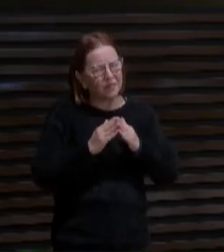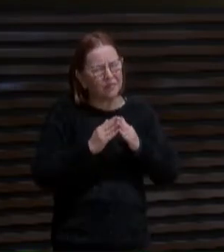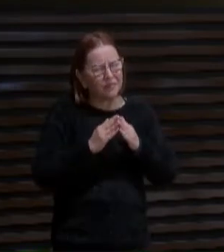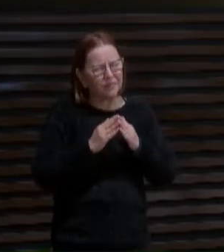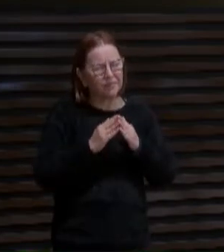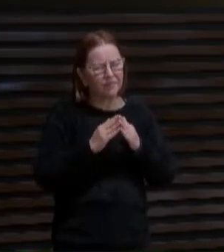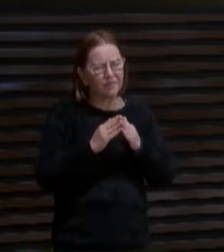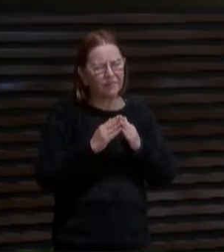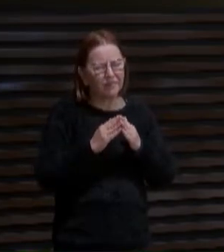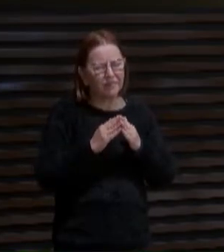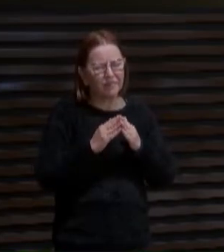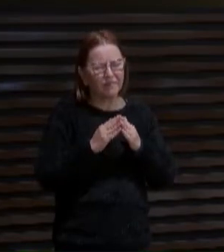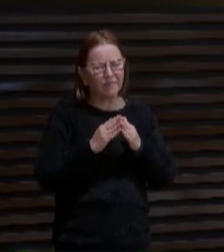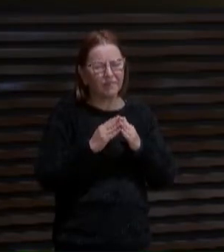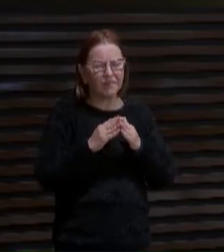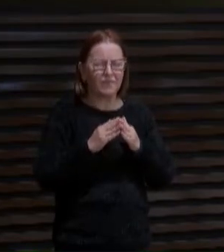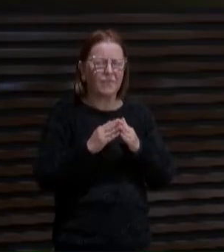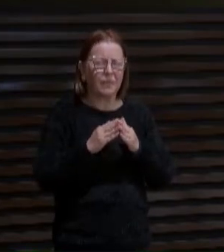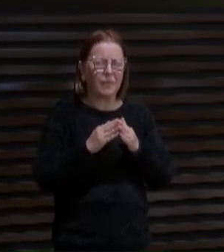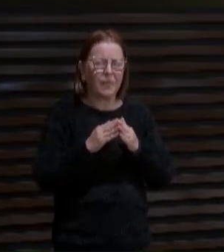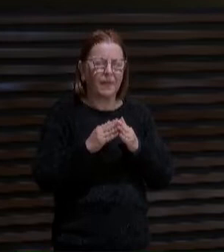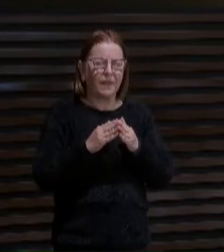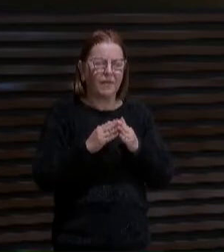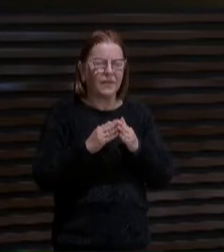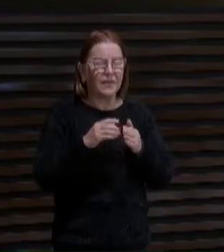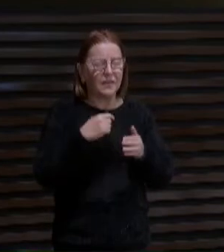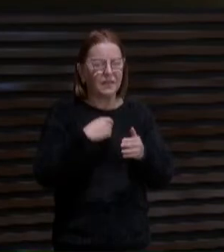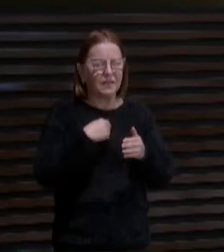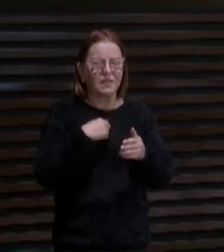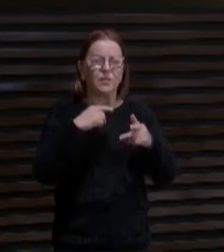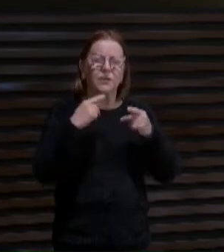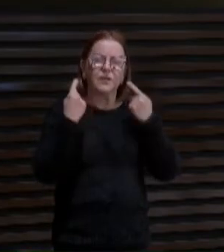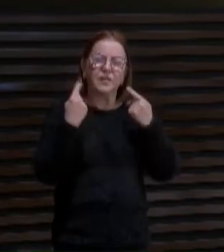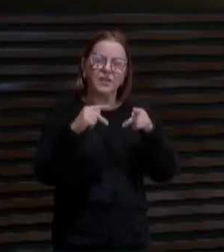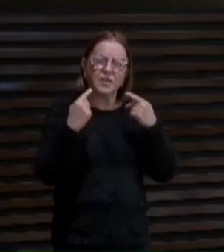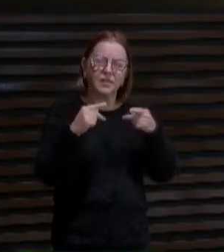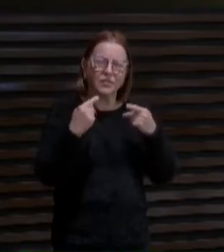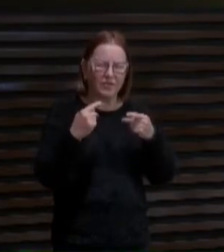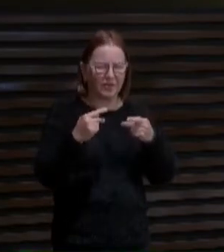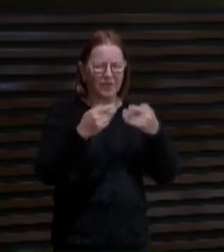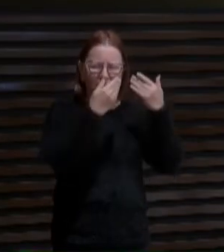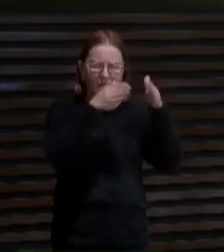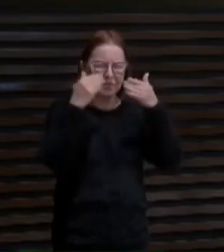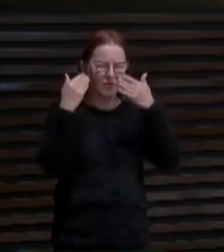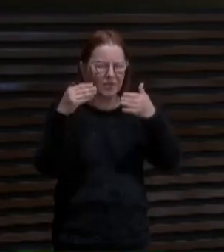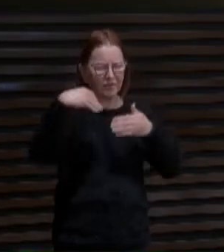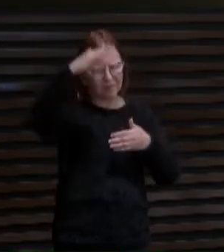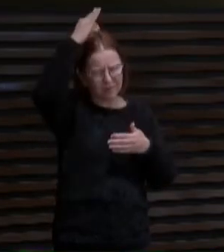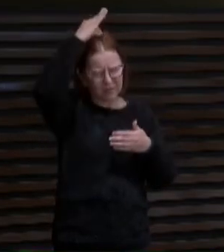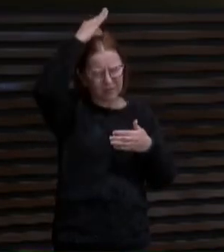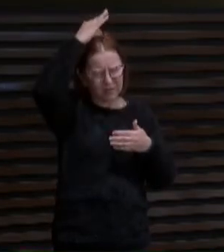olhos espirituais de cada um de nós para que possamos compreender além da letra Fala conosco nessa manhã